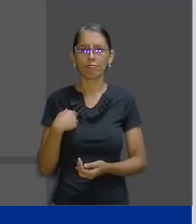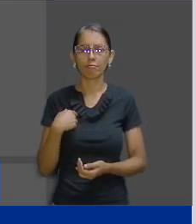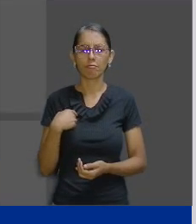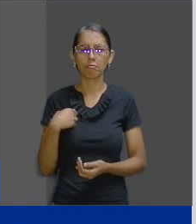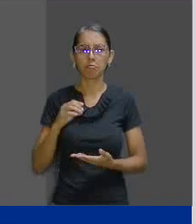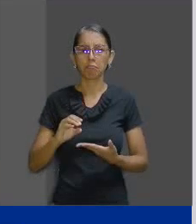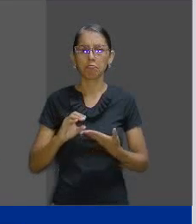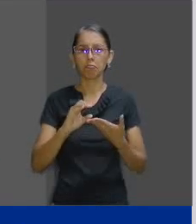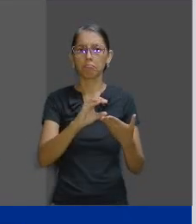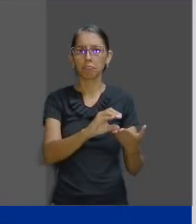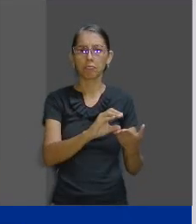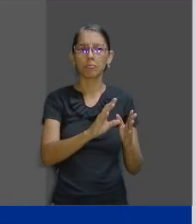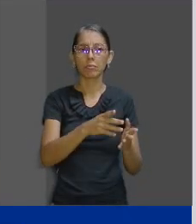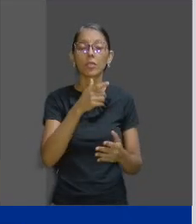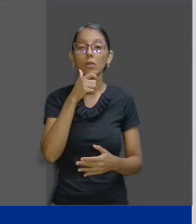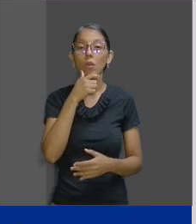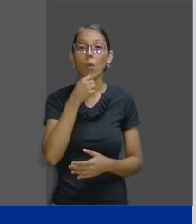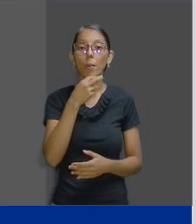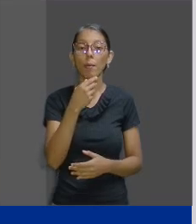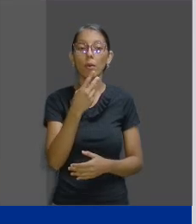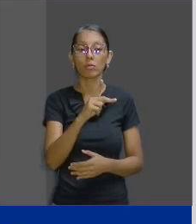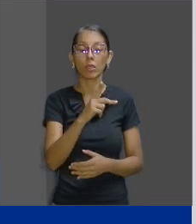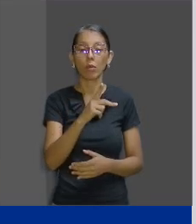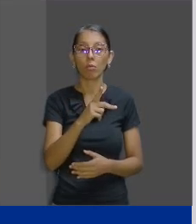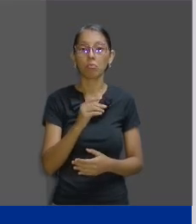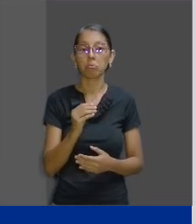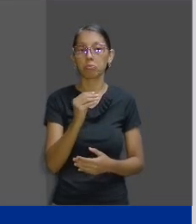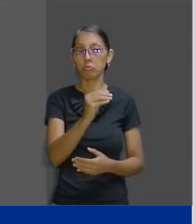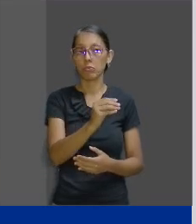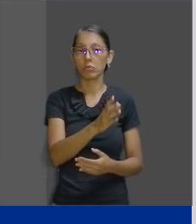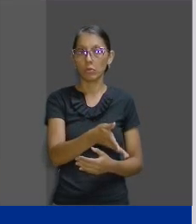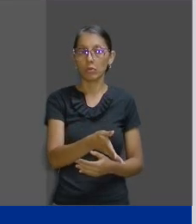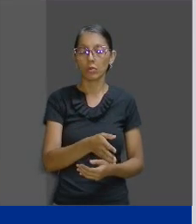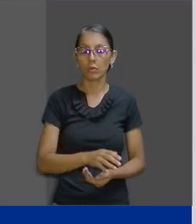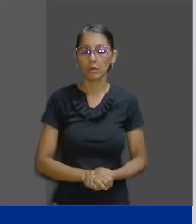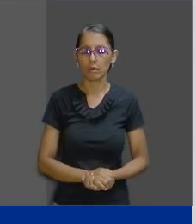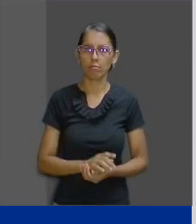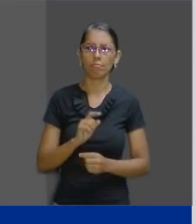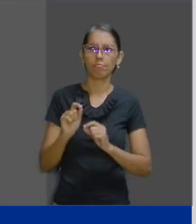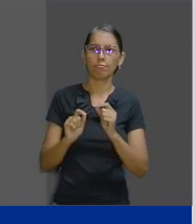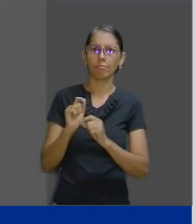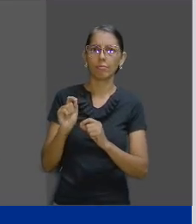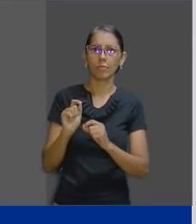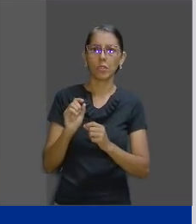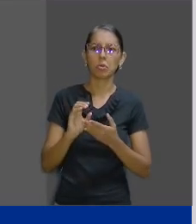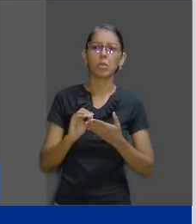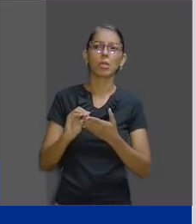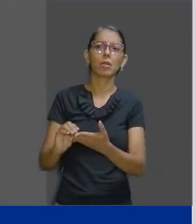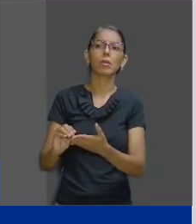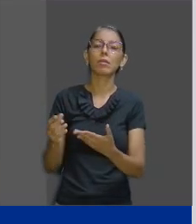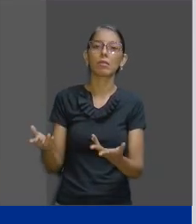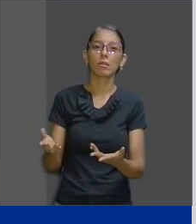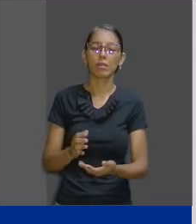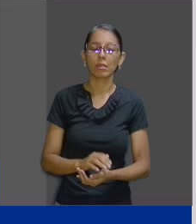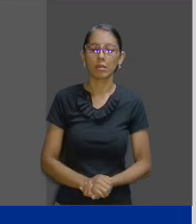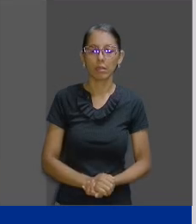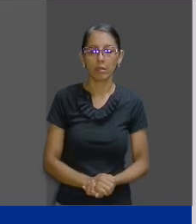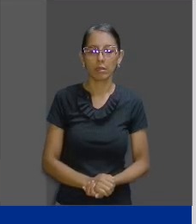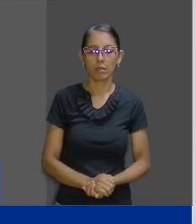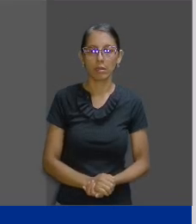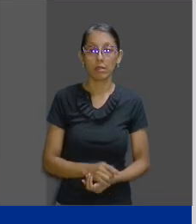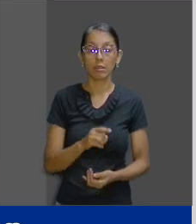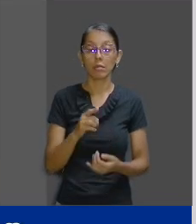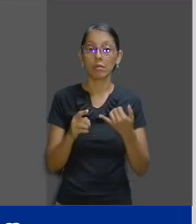entregue? E, por fim, excelências, existe um documento que foi retirado do celular do